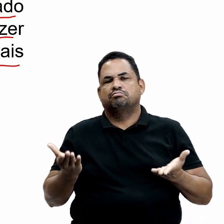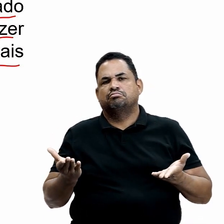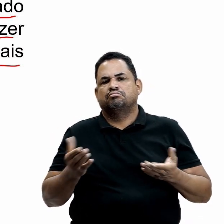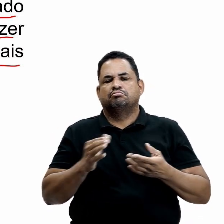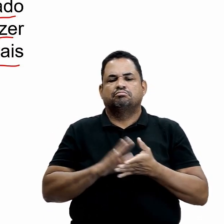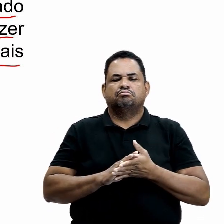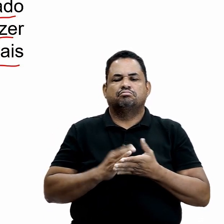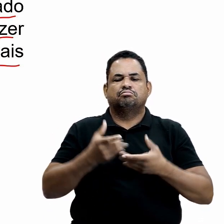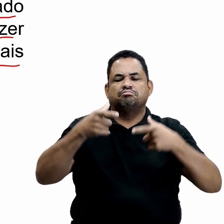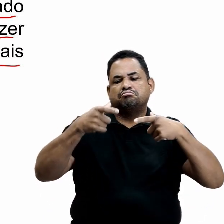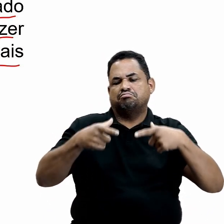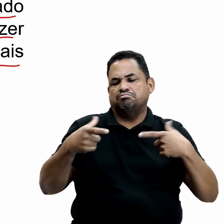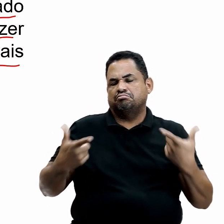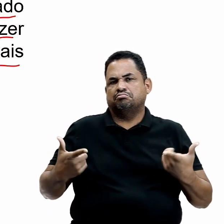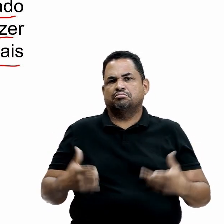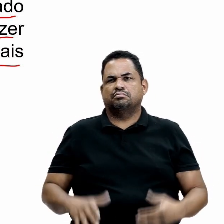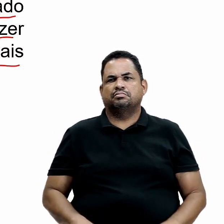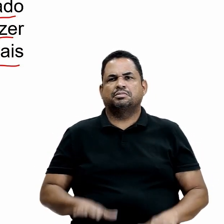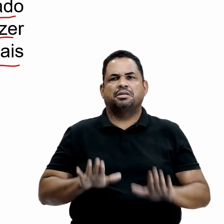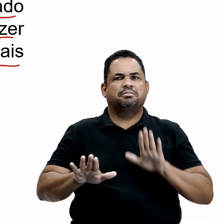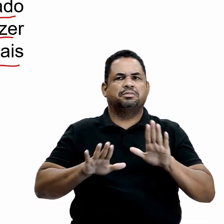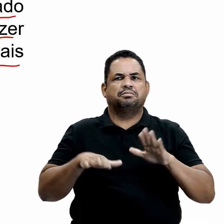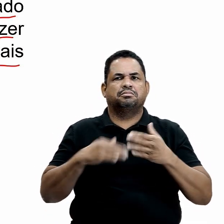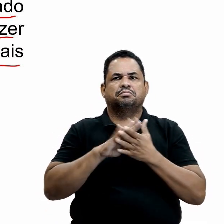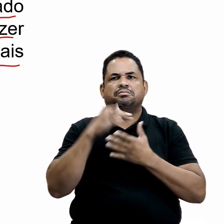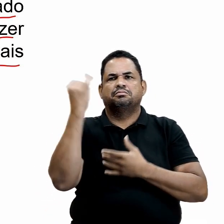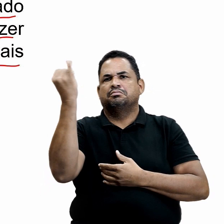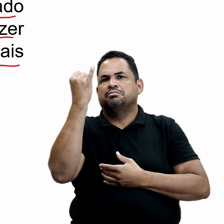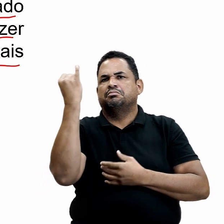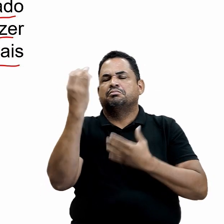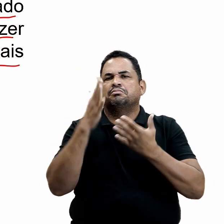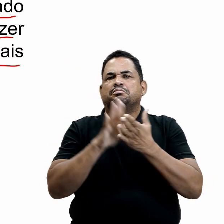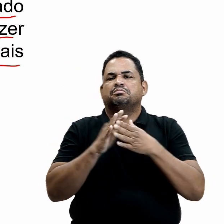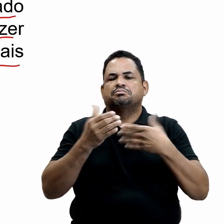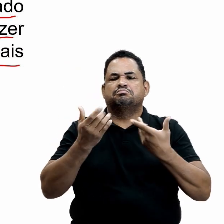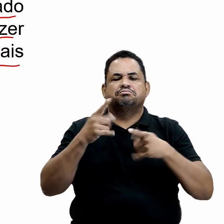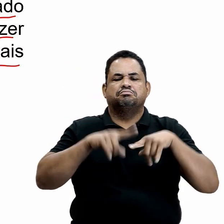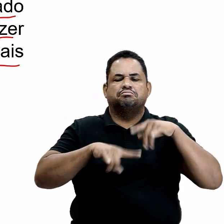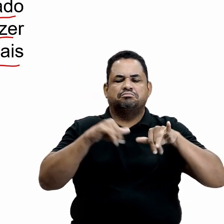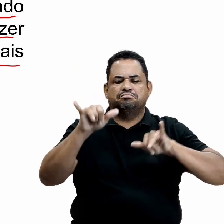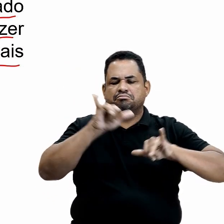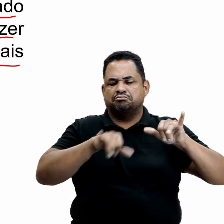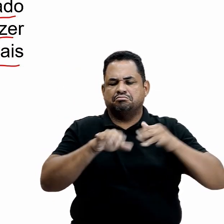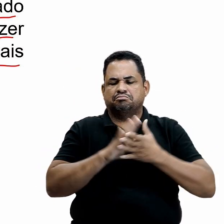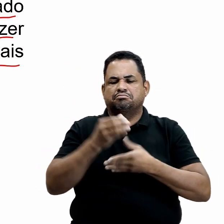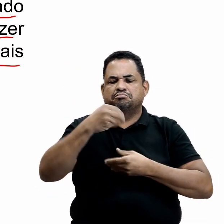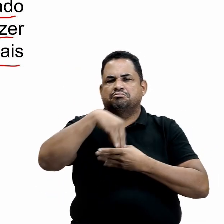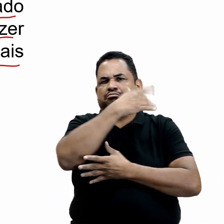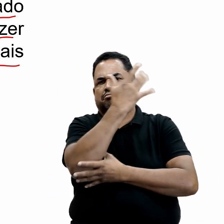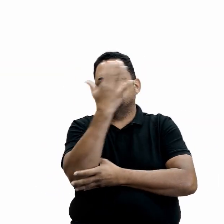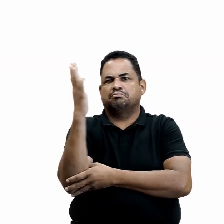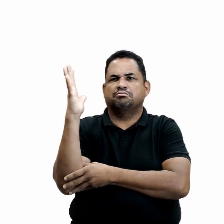aos locais, a importância daquele elemento químico na natureza e etc, né?